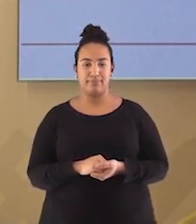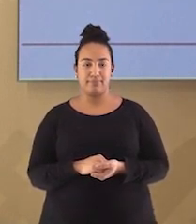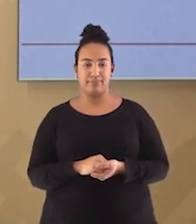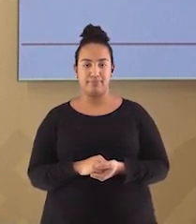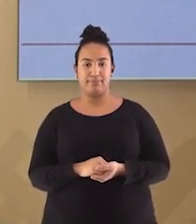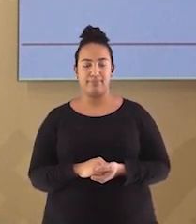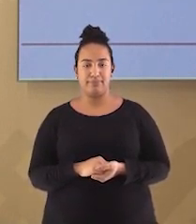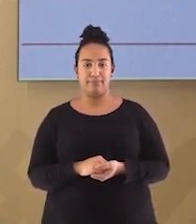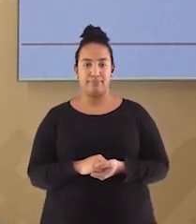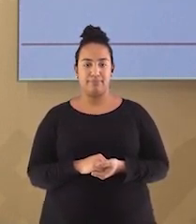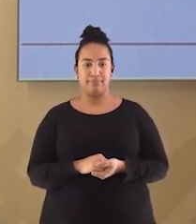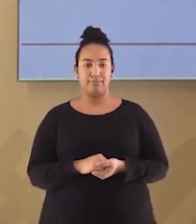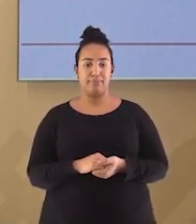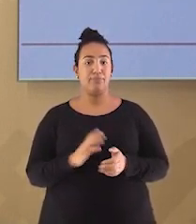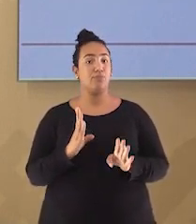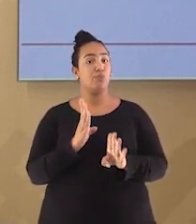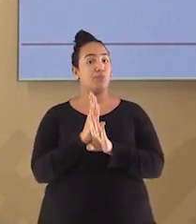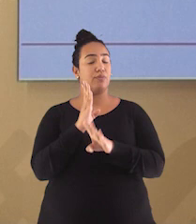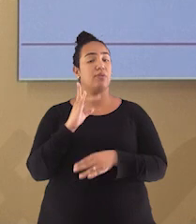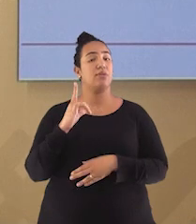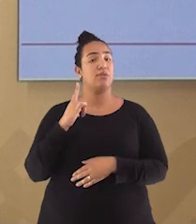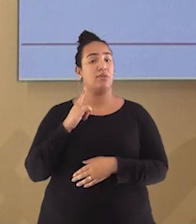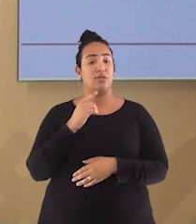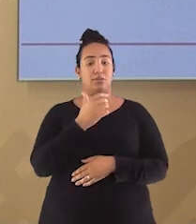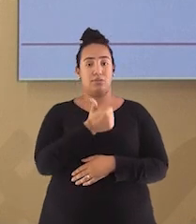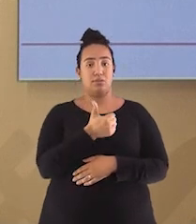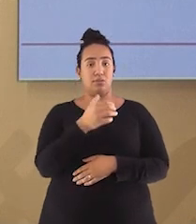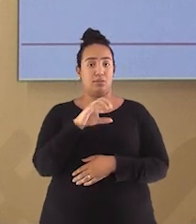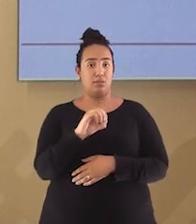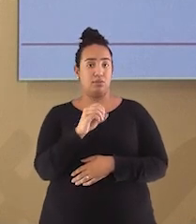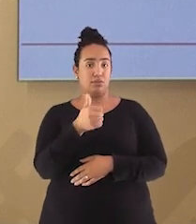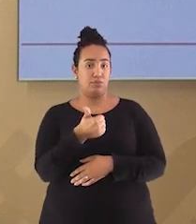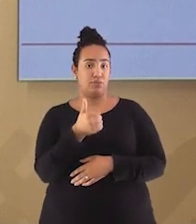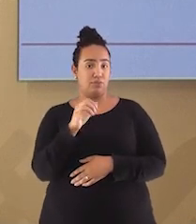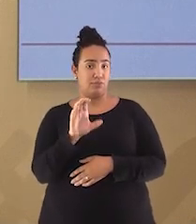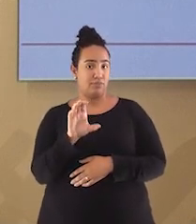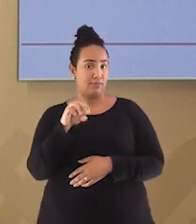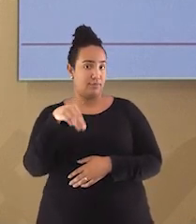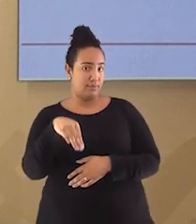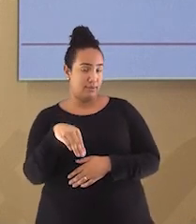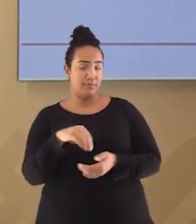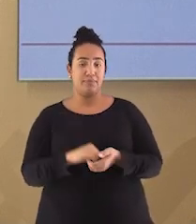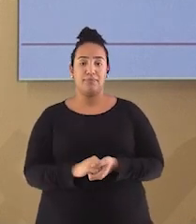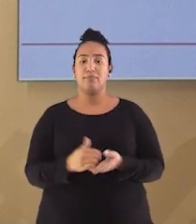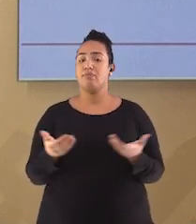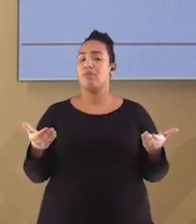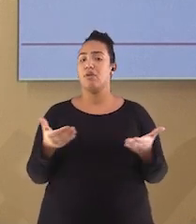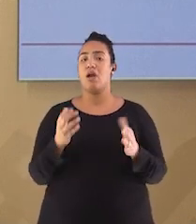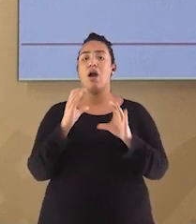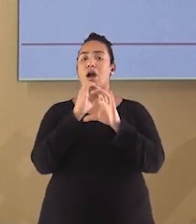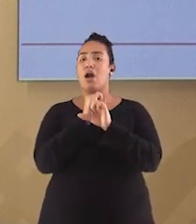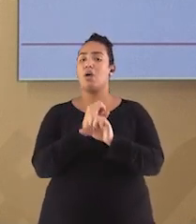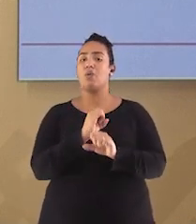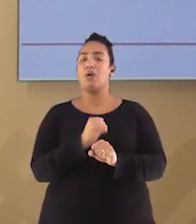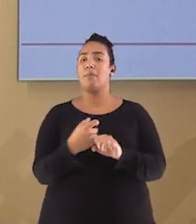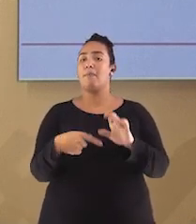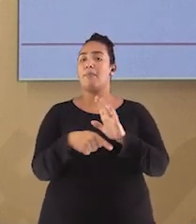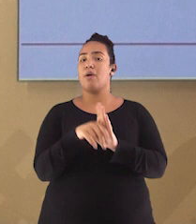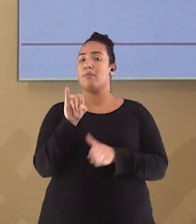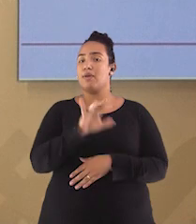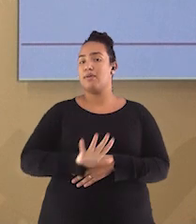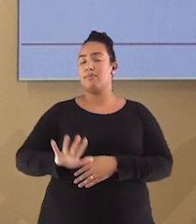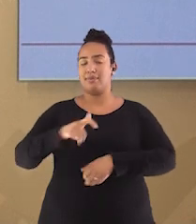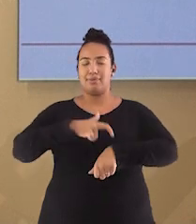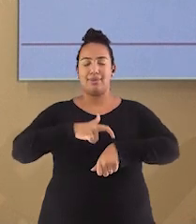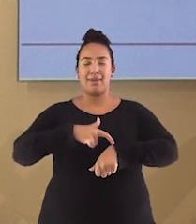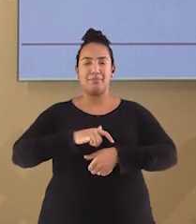e descobrimos que ele tem 101 cm agora calcule o perímetro da tela vou dar um